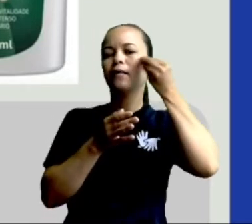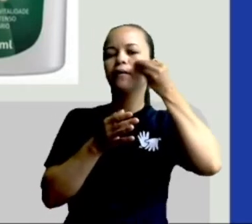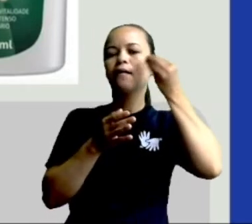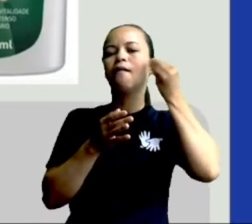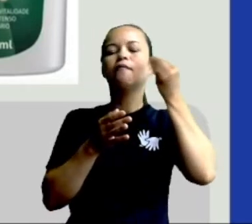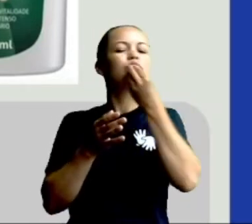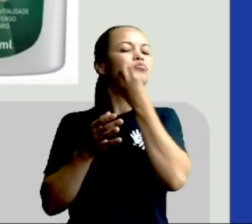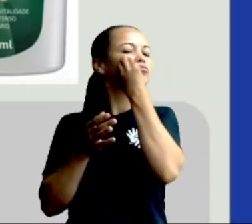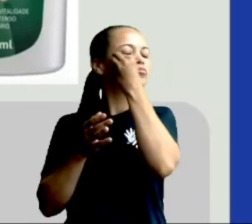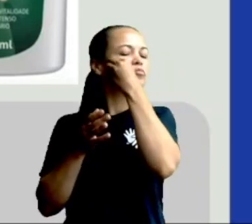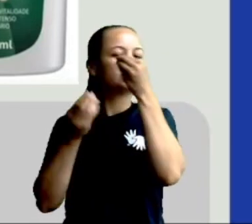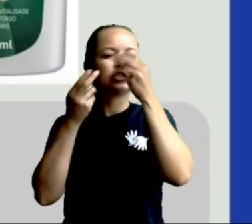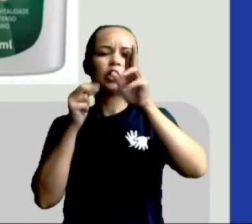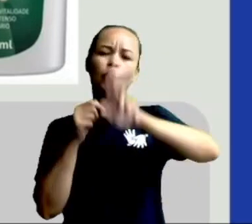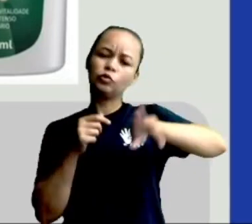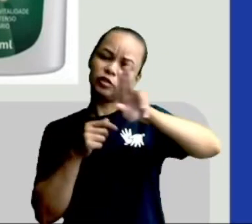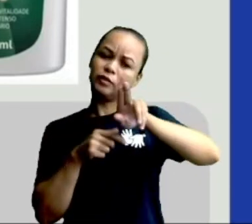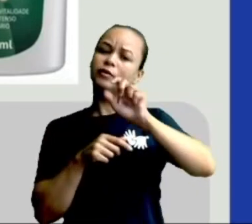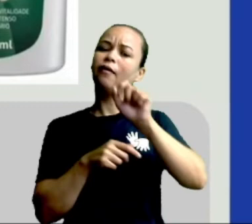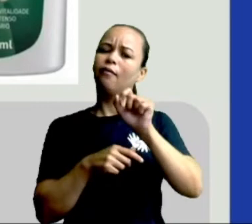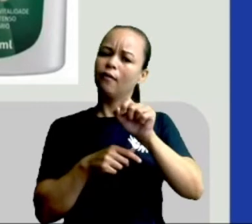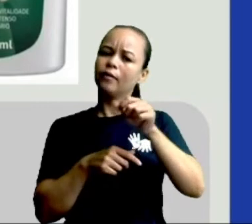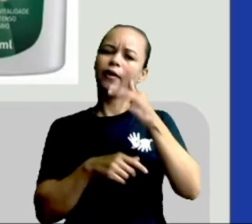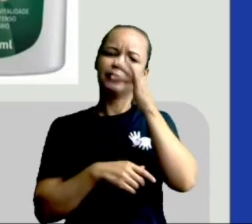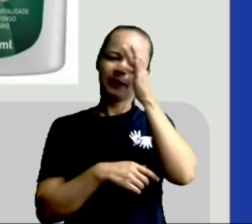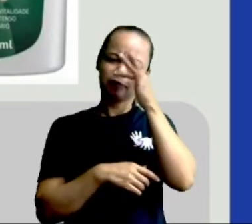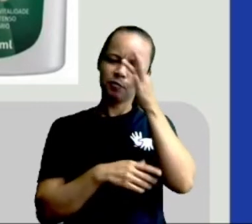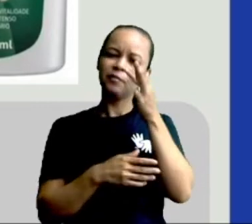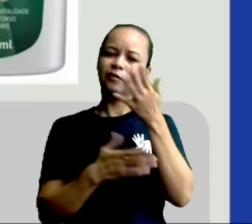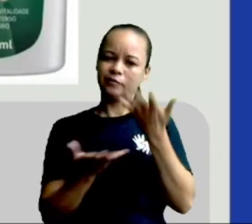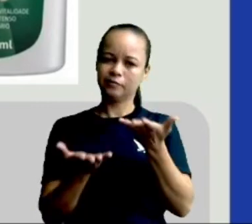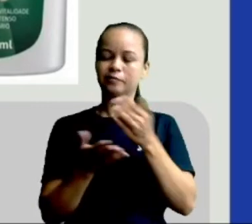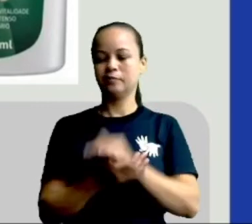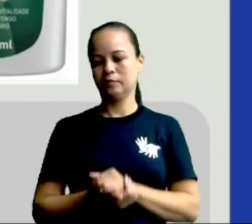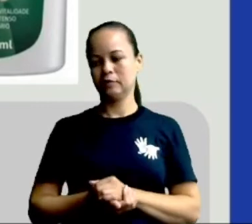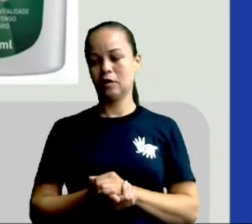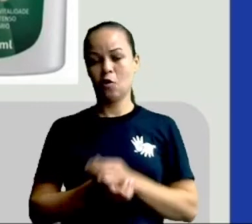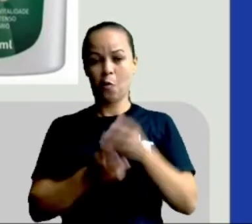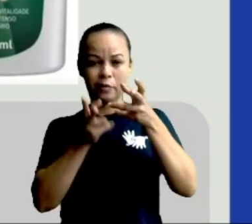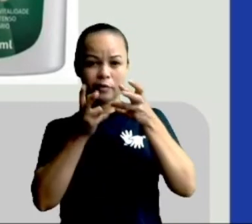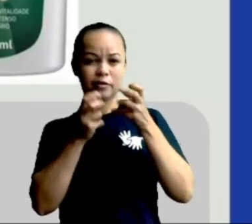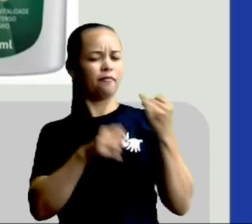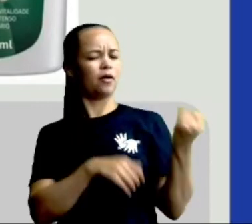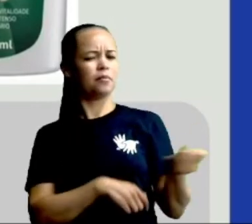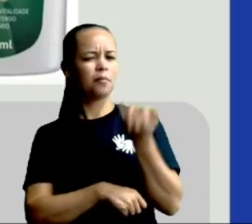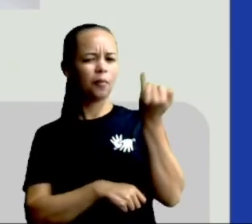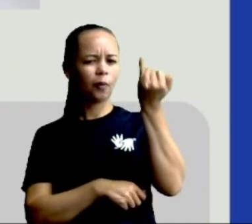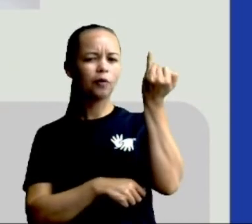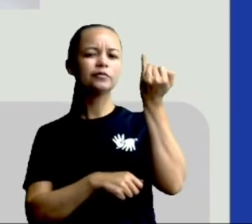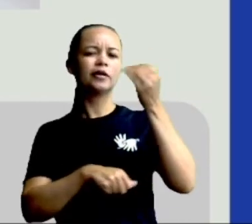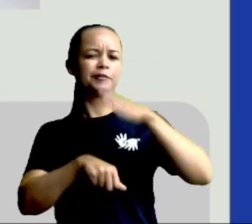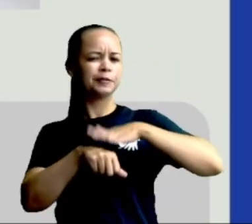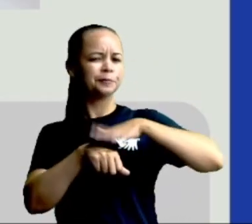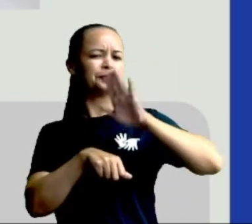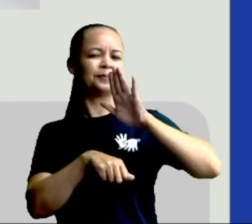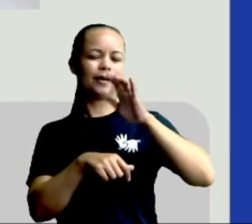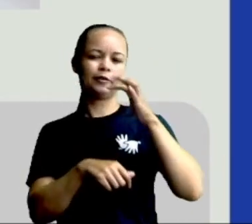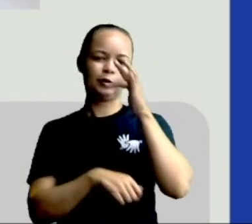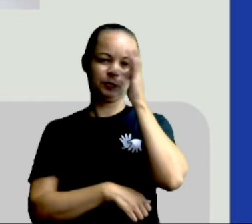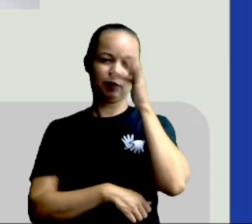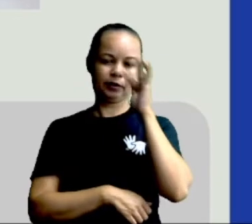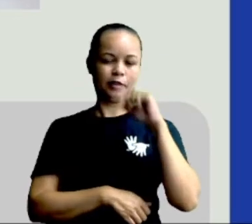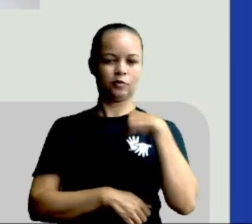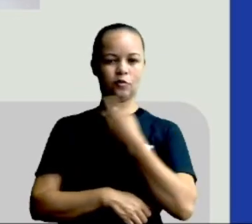gente, são utilizados das plantas. Veja como é importante as plantas na nossa